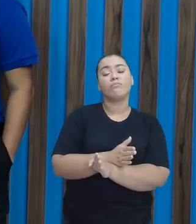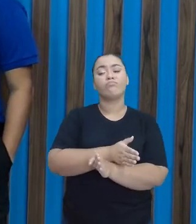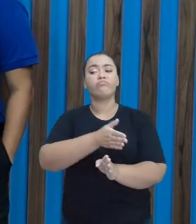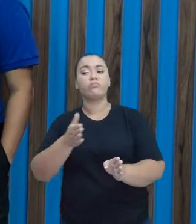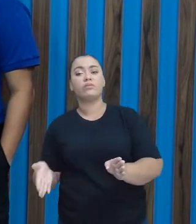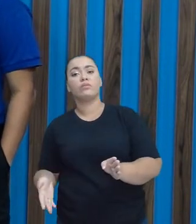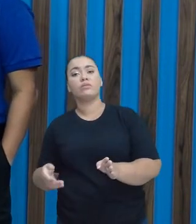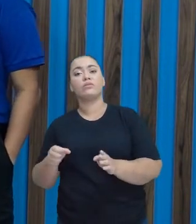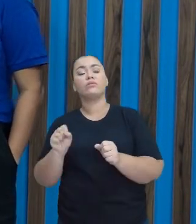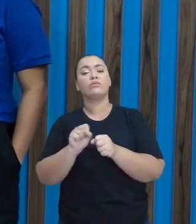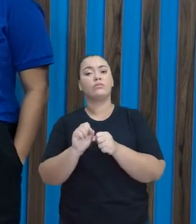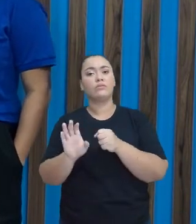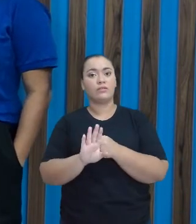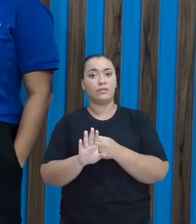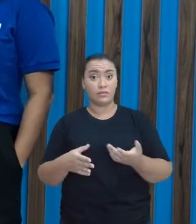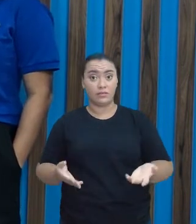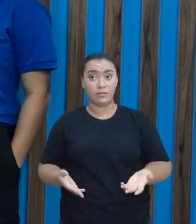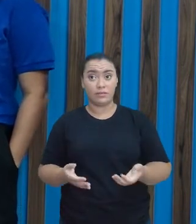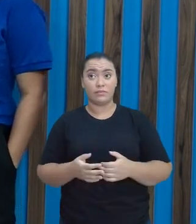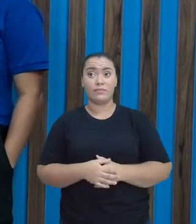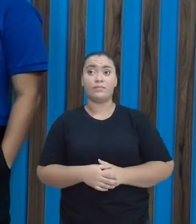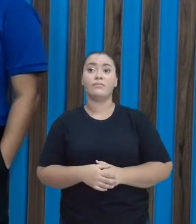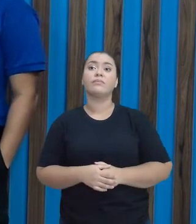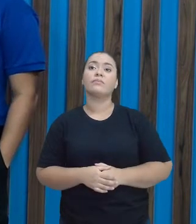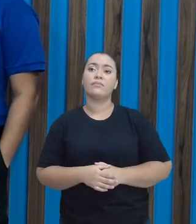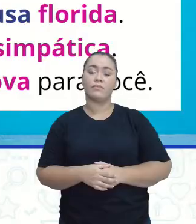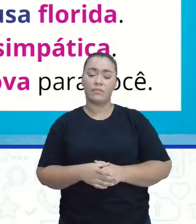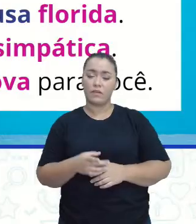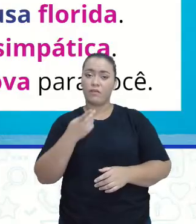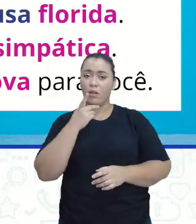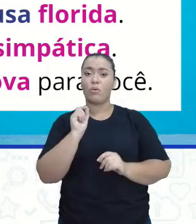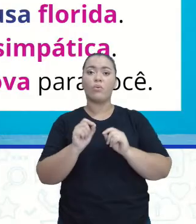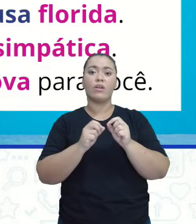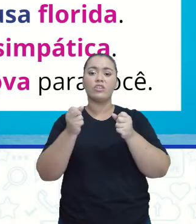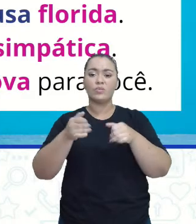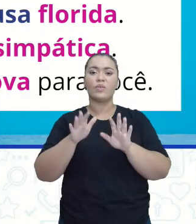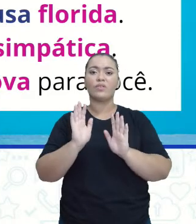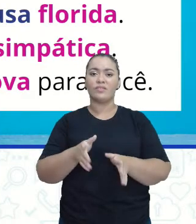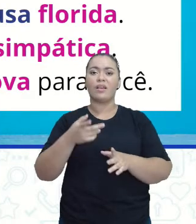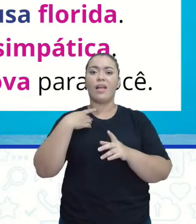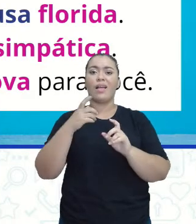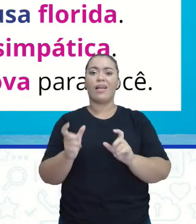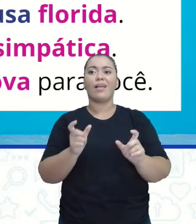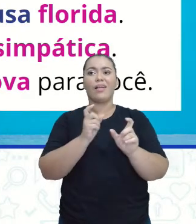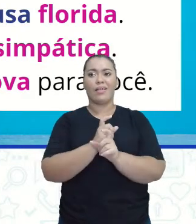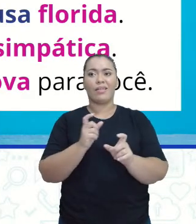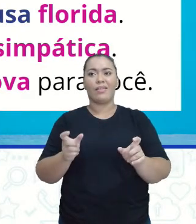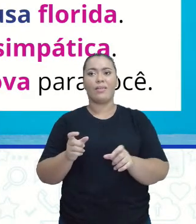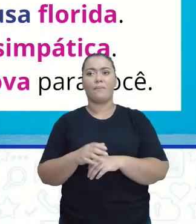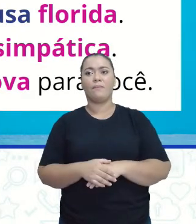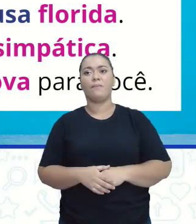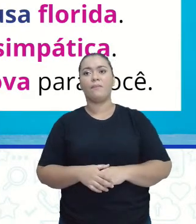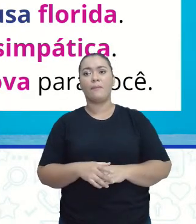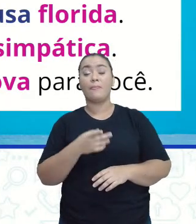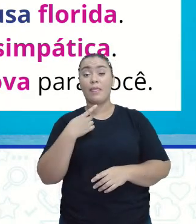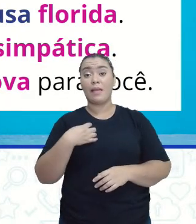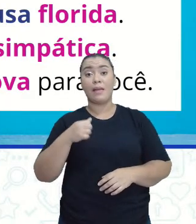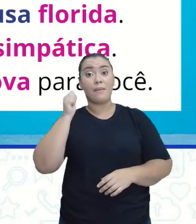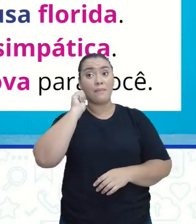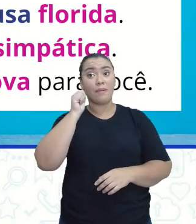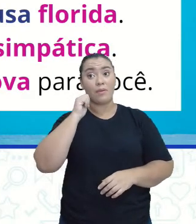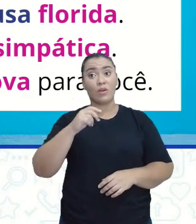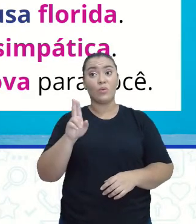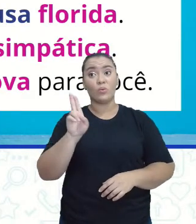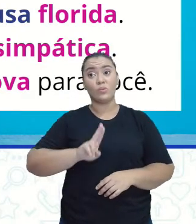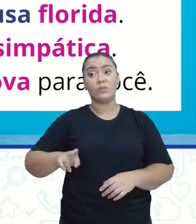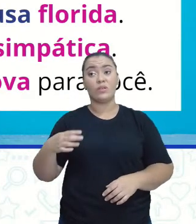substantivo? Que é o que eu estava falando, né? Que é a ordem como é substantivo e o adjetivo. Então, aqui, ó, a mãe está usando uma